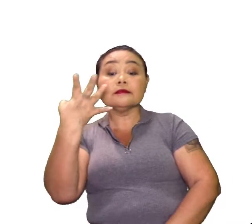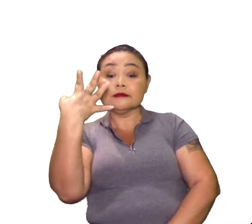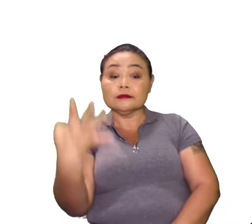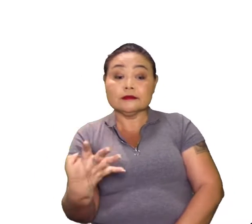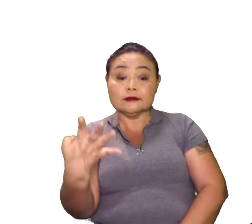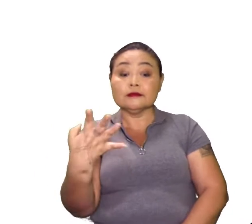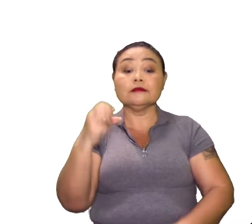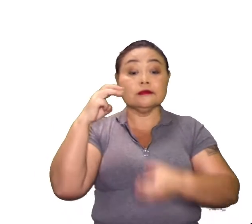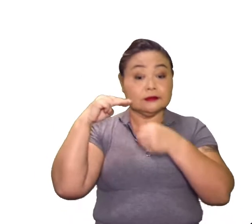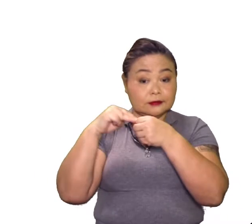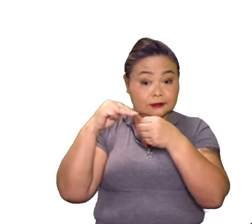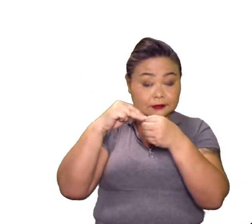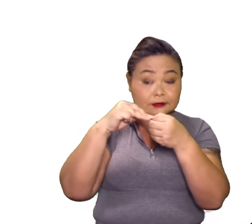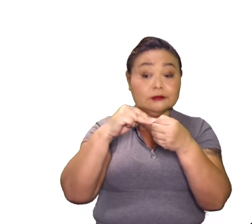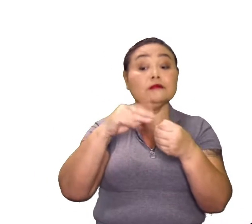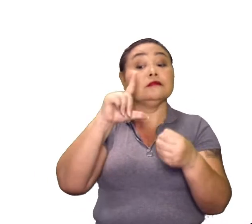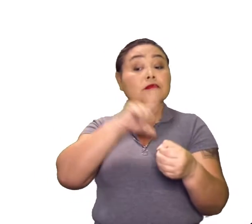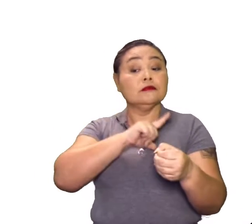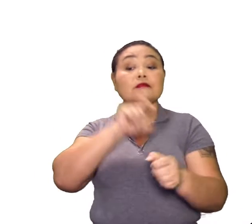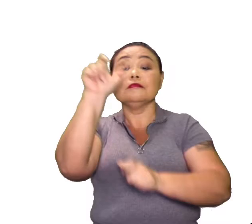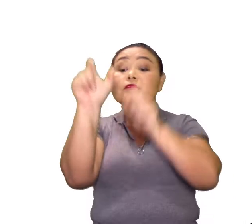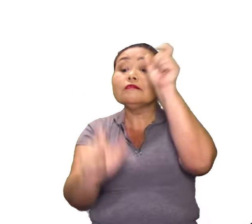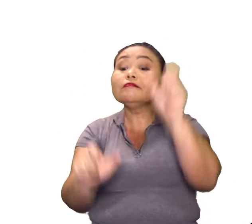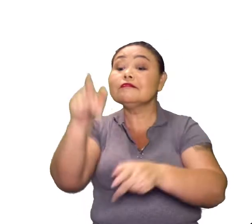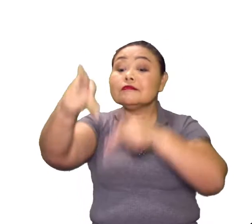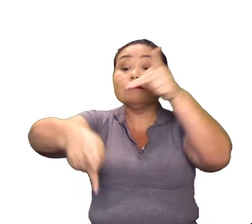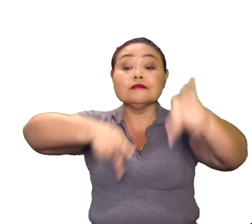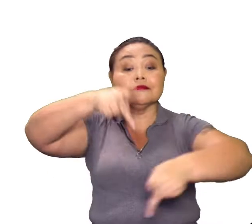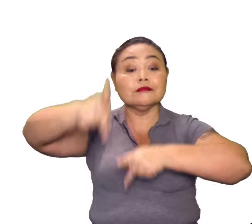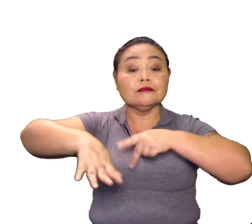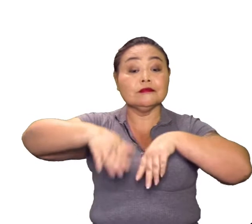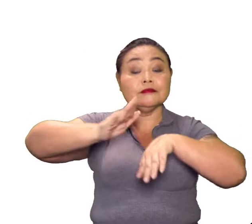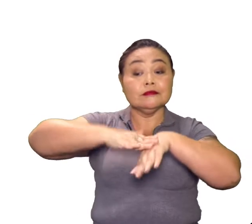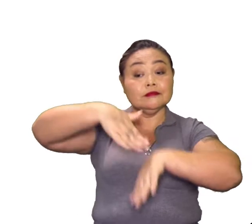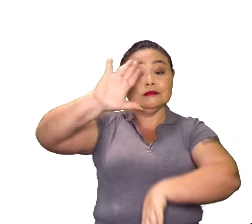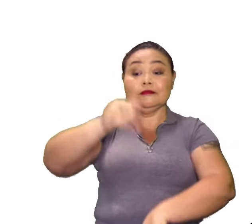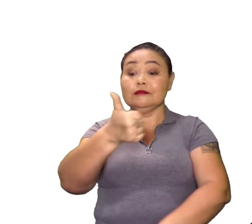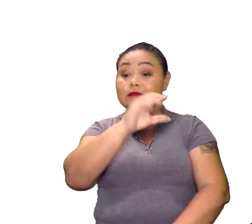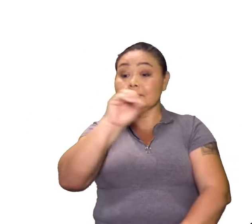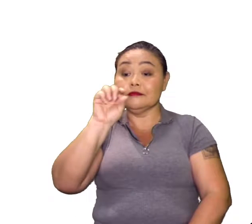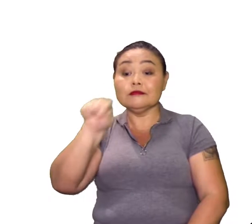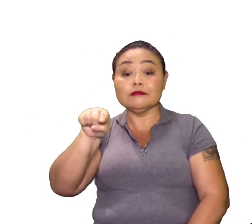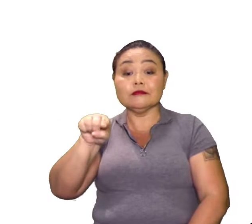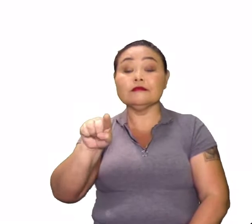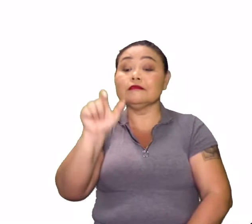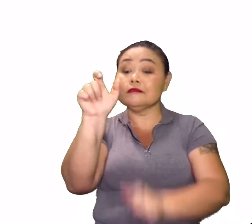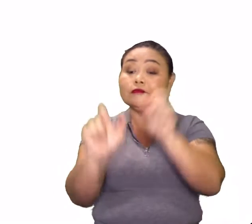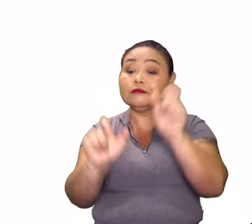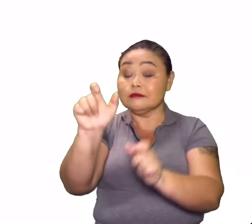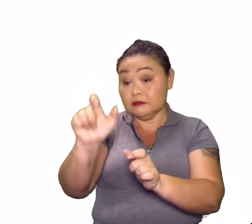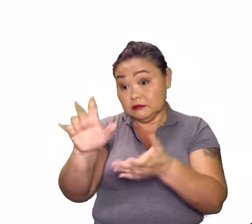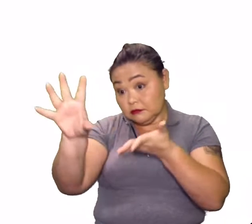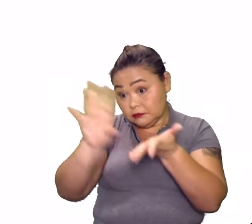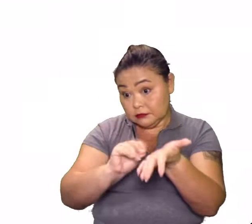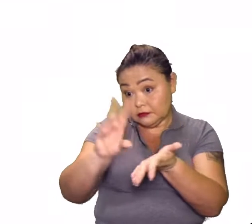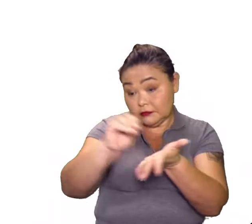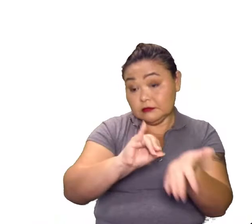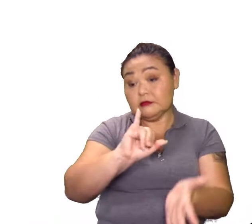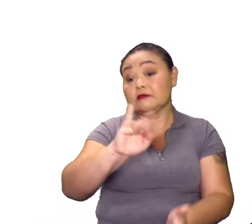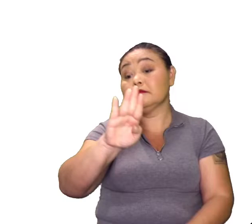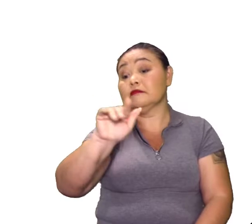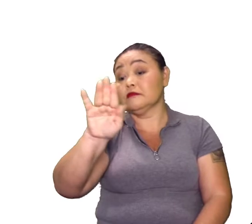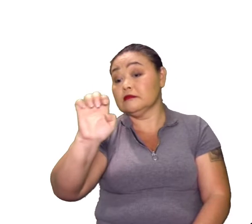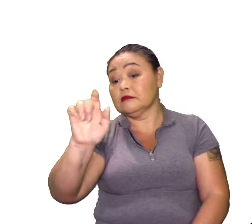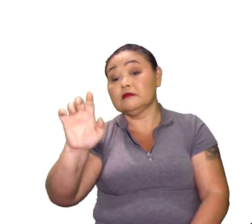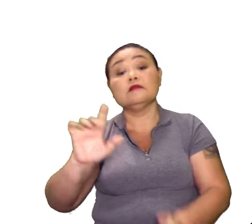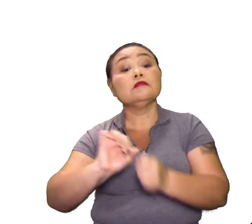Apenas 4 dos seus municípios possuem mais de 100.000 habitantes, de acordo com o IBGE.